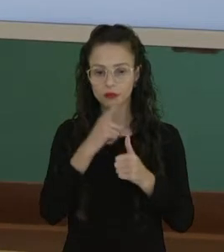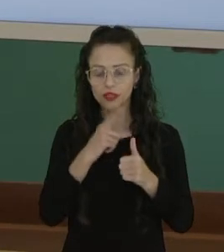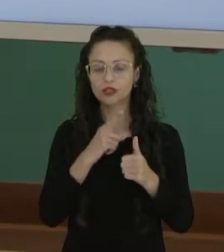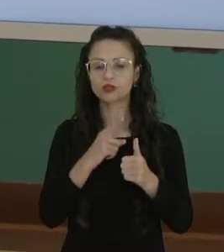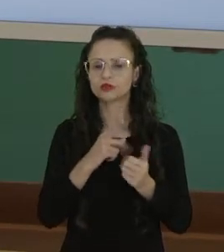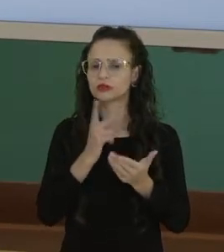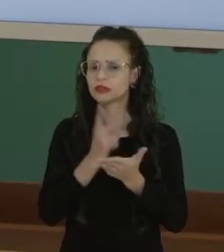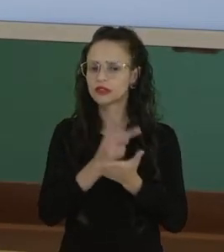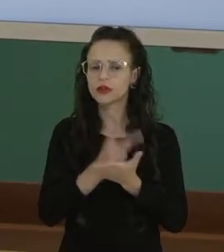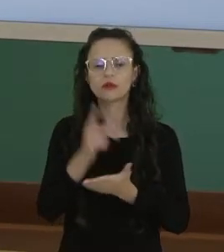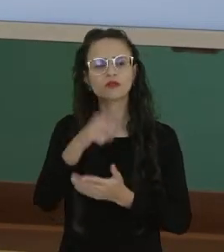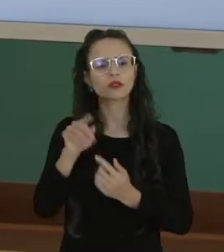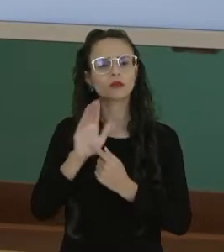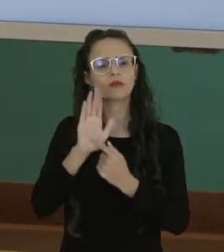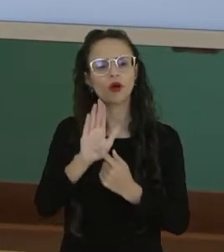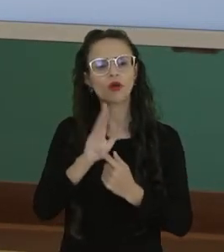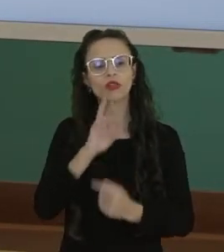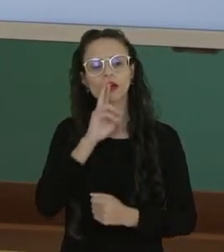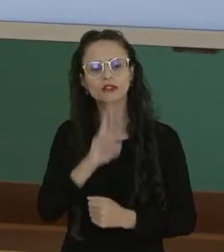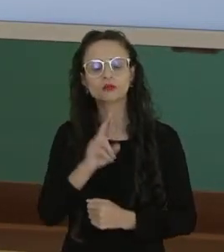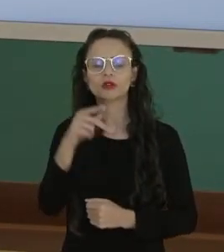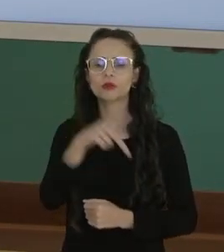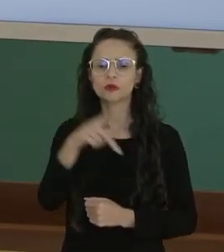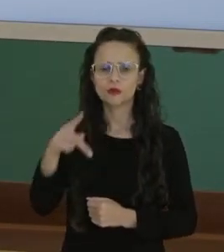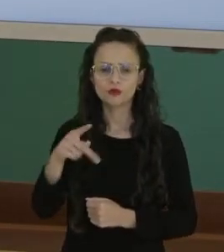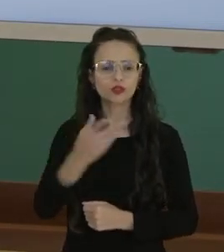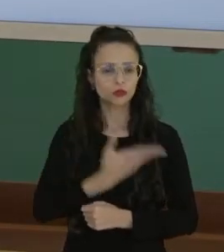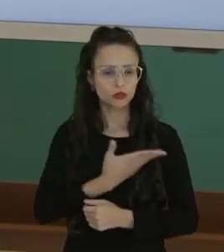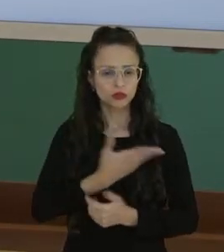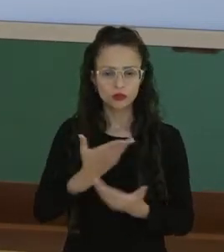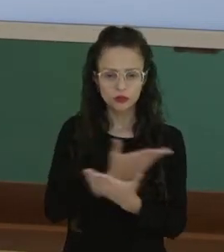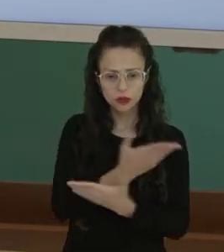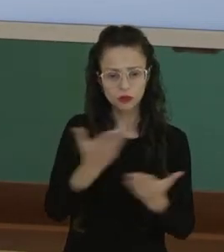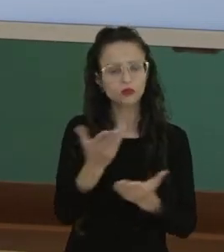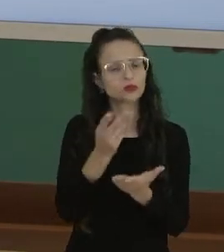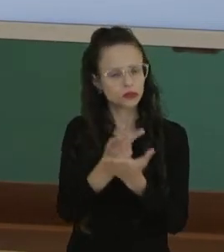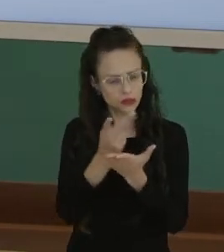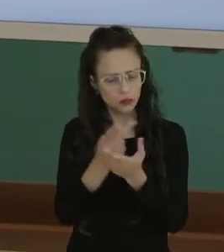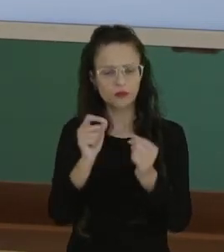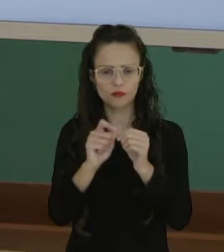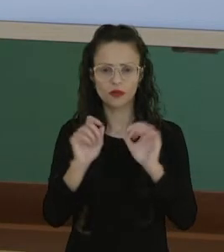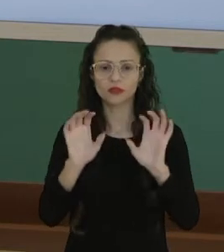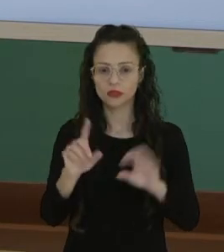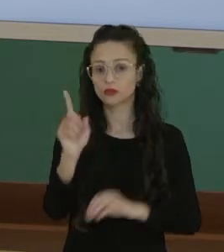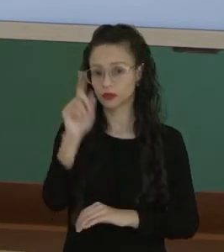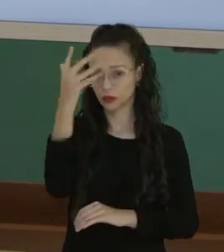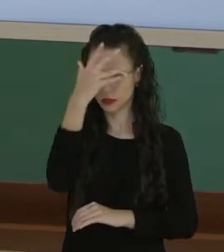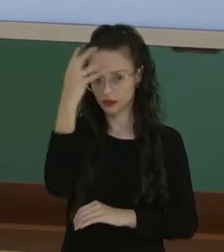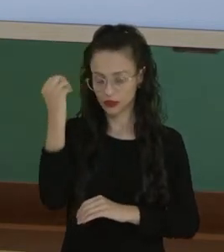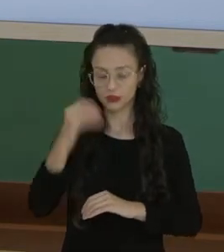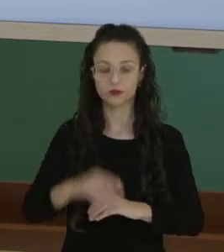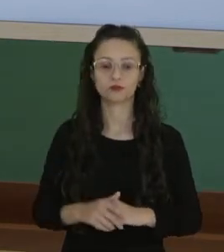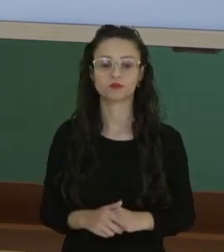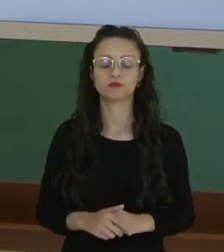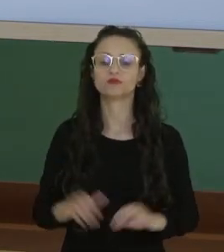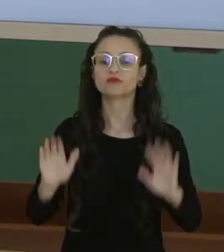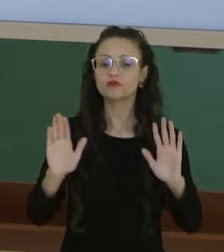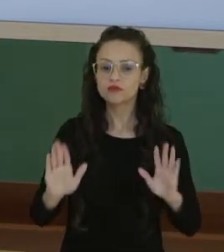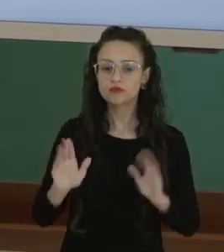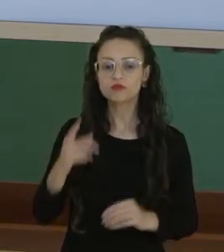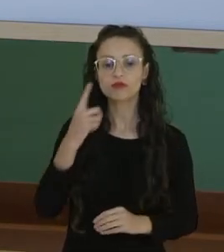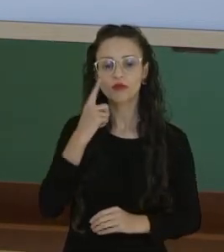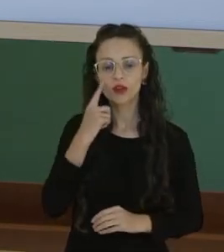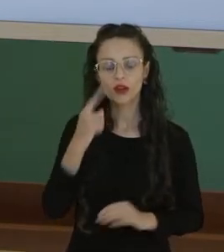as respostas com seus colegas e professores, ok? Então, sempre faça isso. Não esqueça dessa parte. Mas aqui eu vou